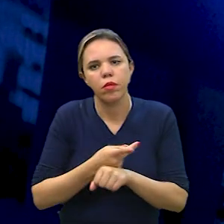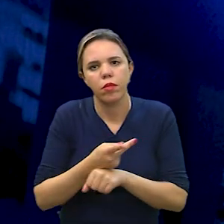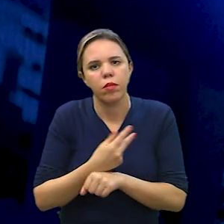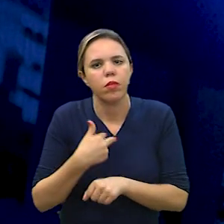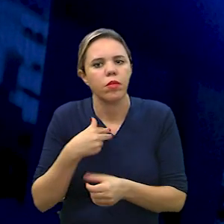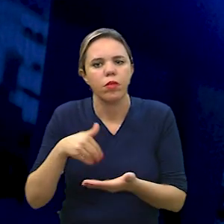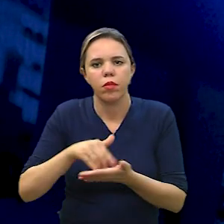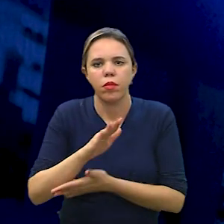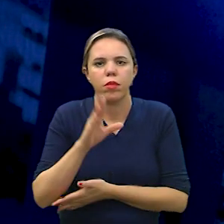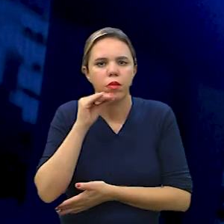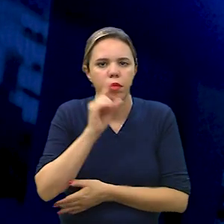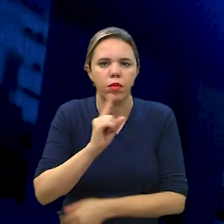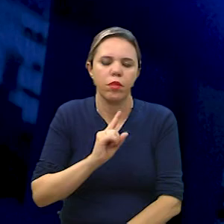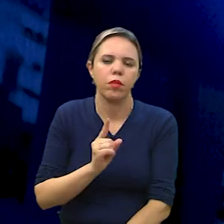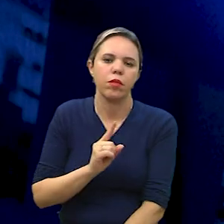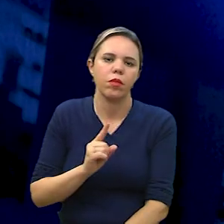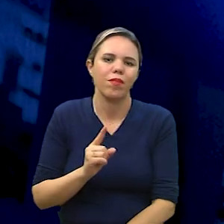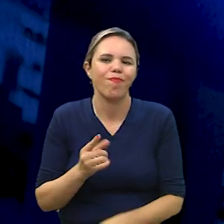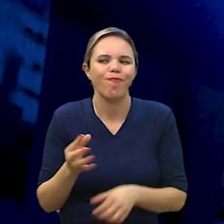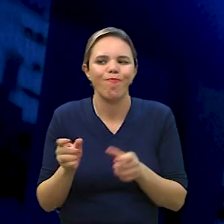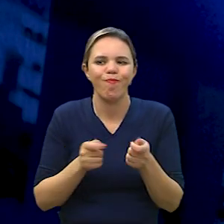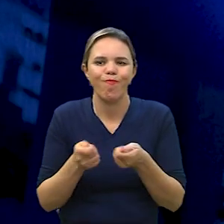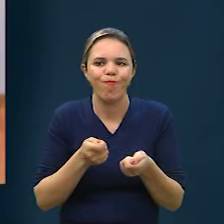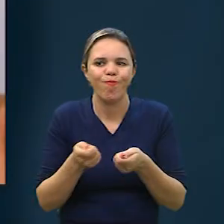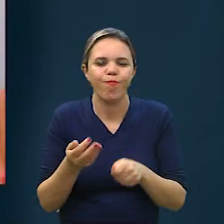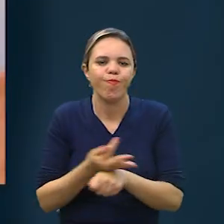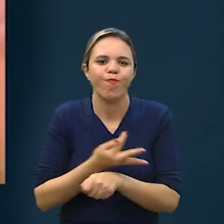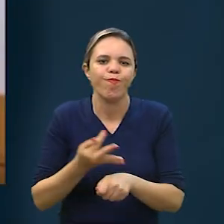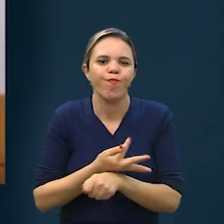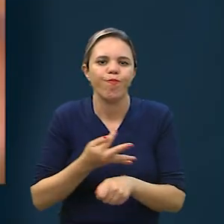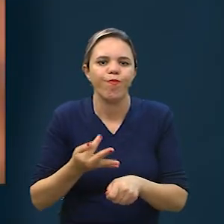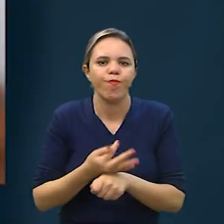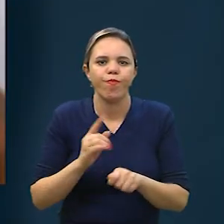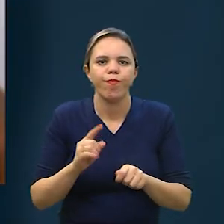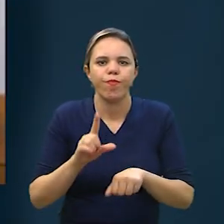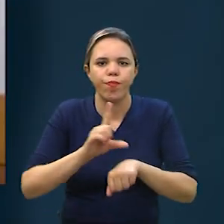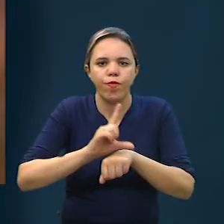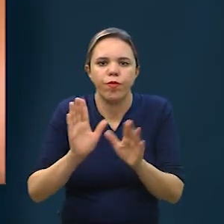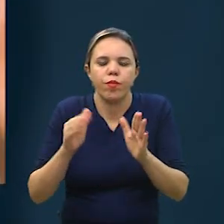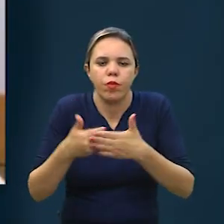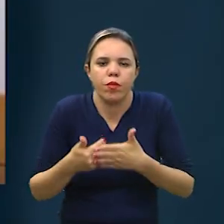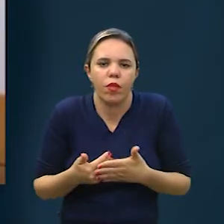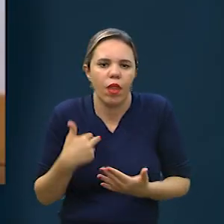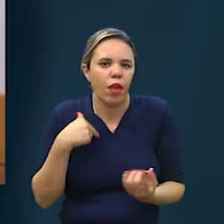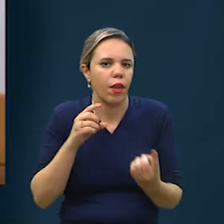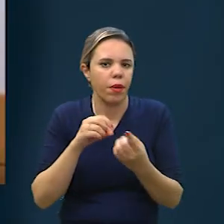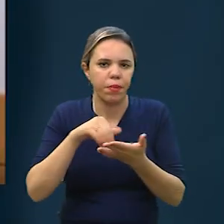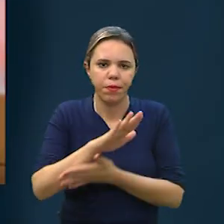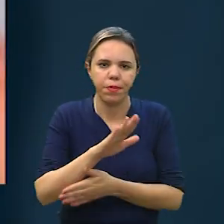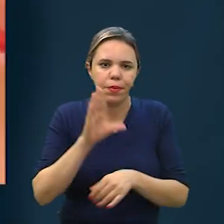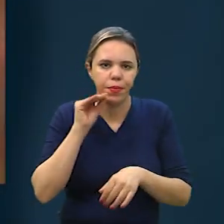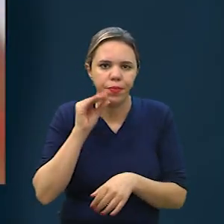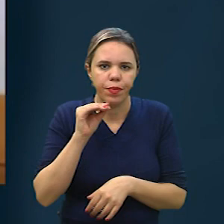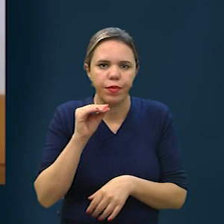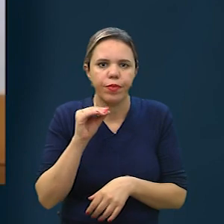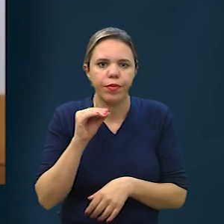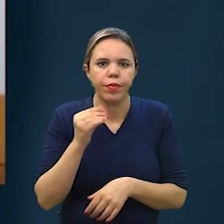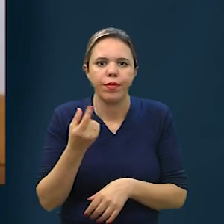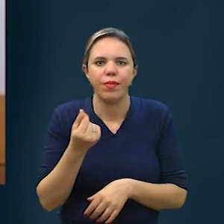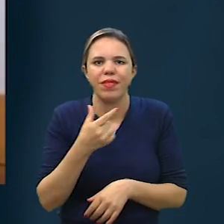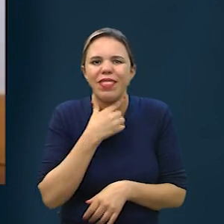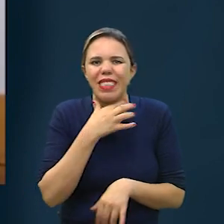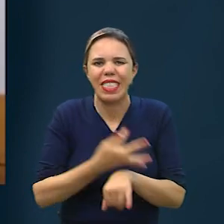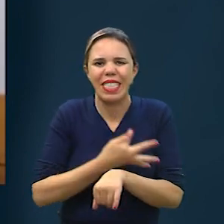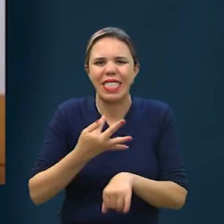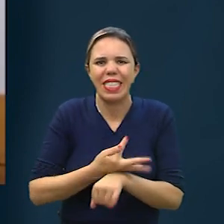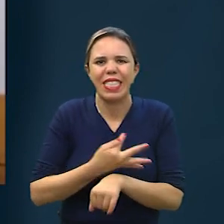procura, eu não podia dispensar o funcionário. Então, eu fiquei numa saia justa, né? O salão fechado, sem poder dispensar, uma situação